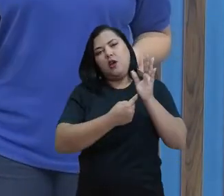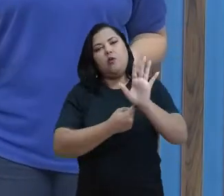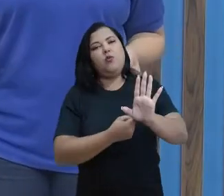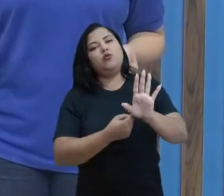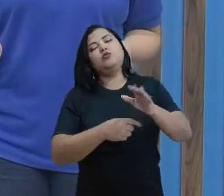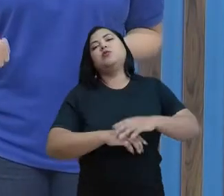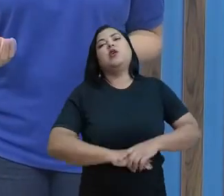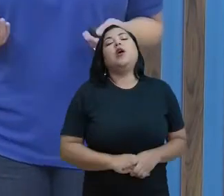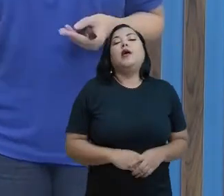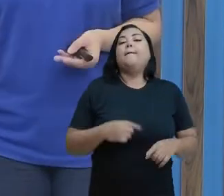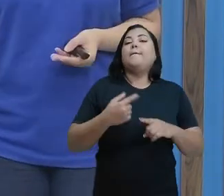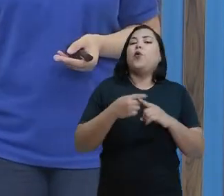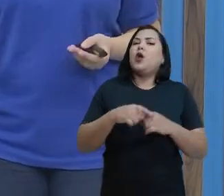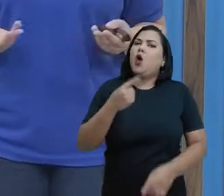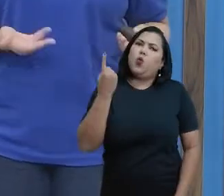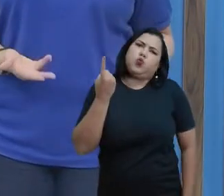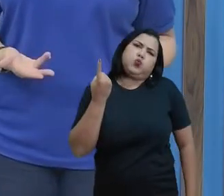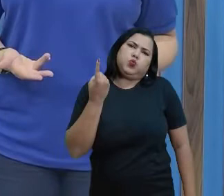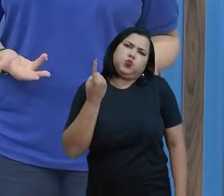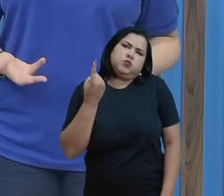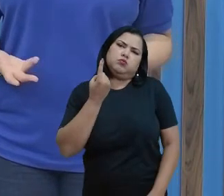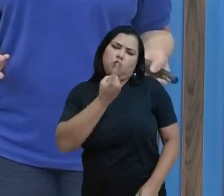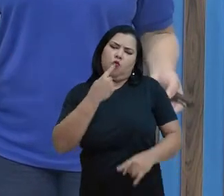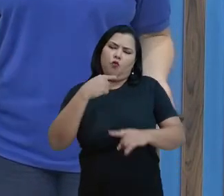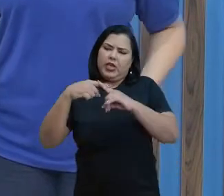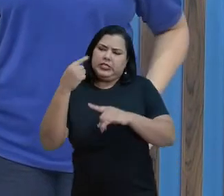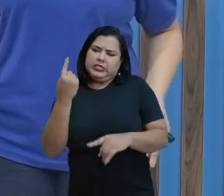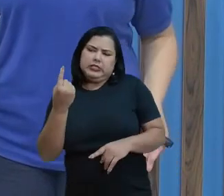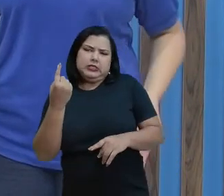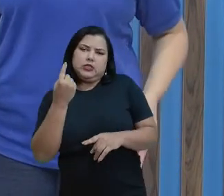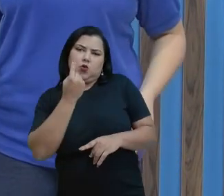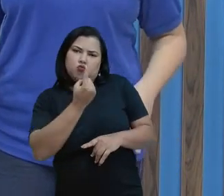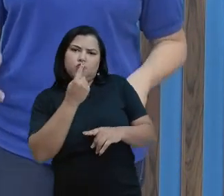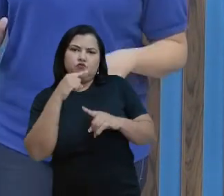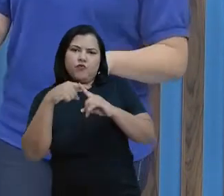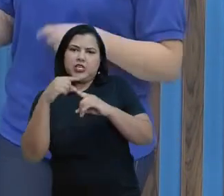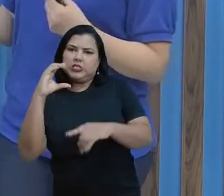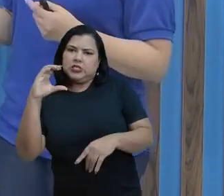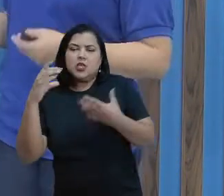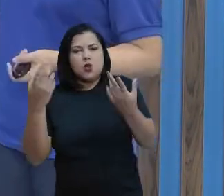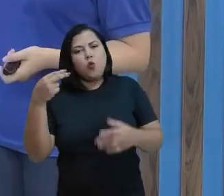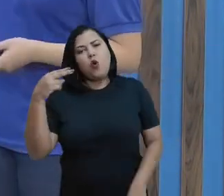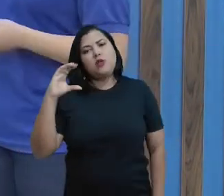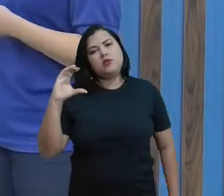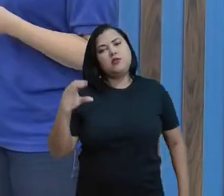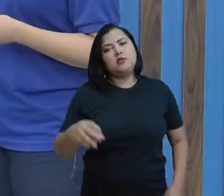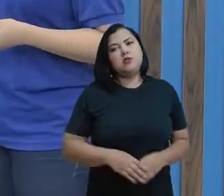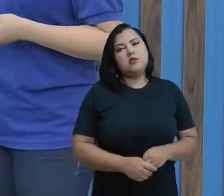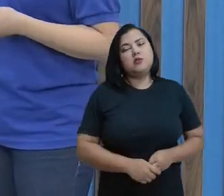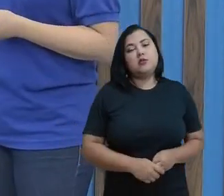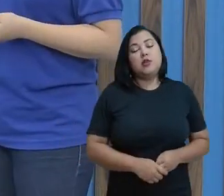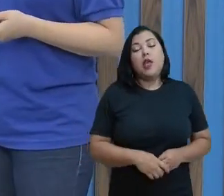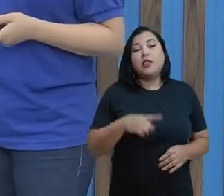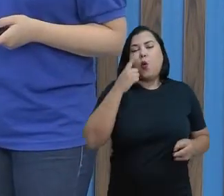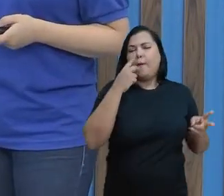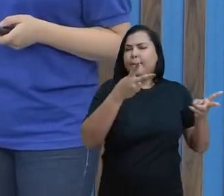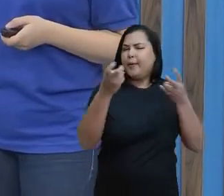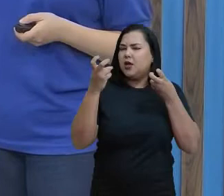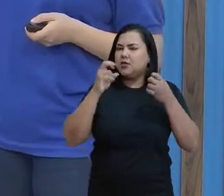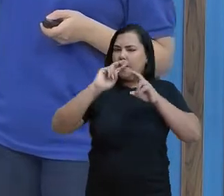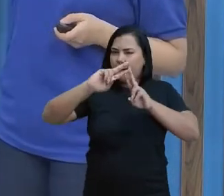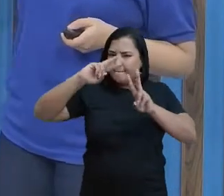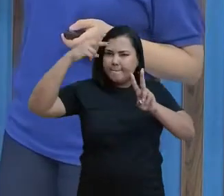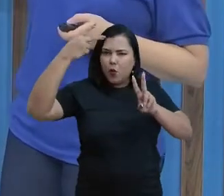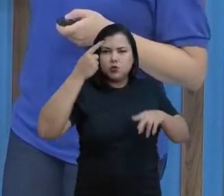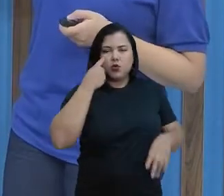essa letra, porque vai ficar 1 vezes o C. Então, vai ficar o próprio C, né? Ainda, observando a ideia da potência, a